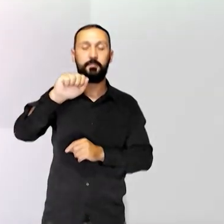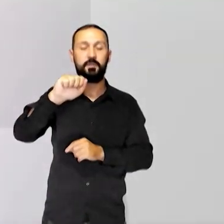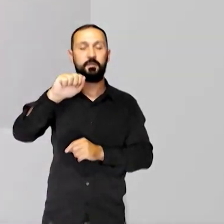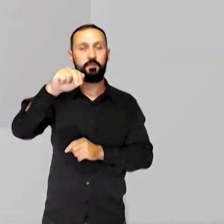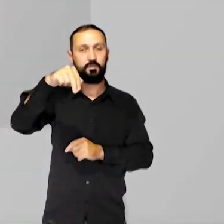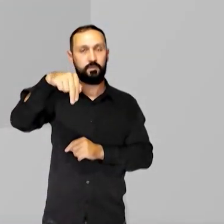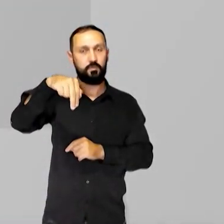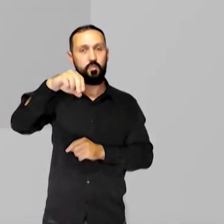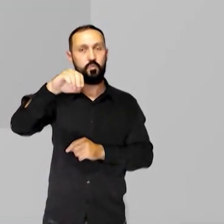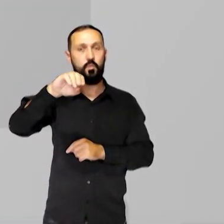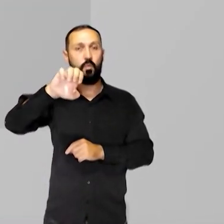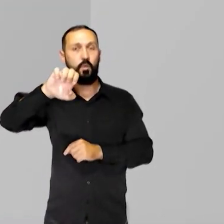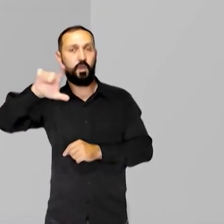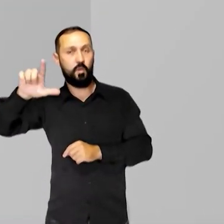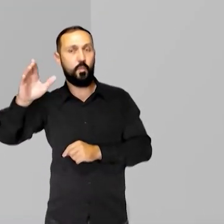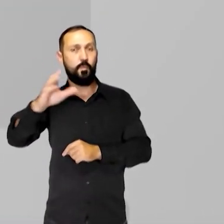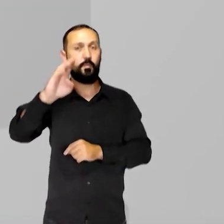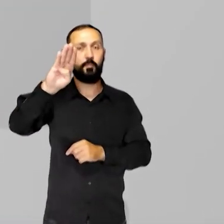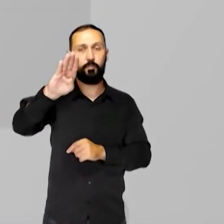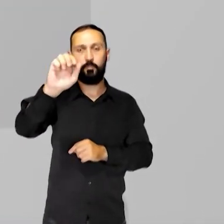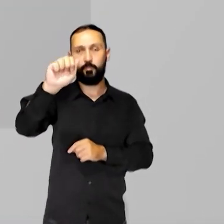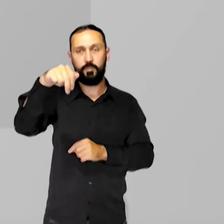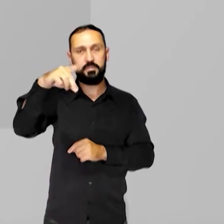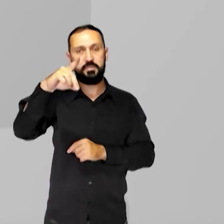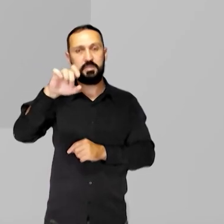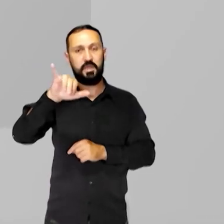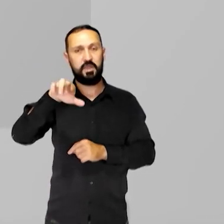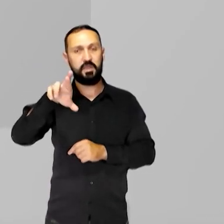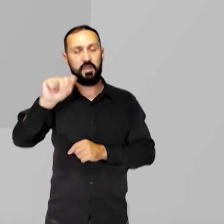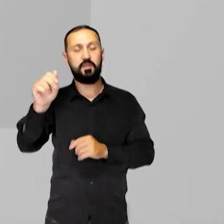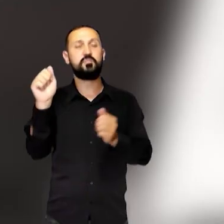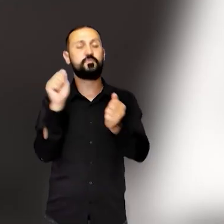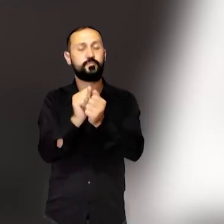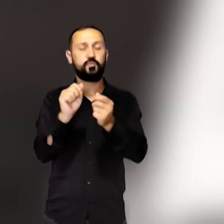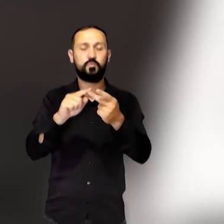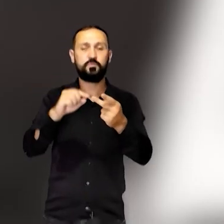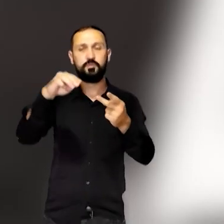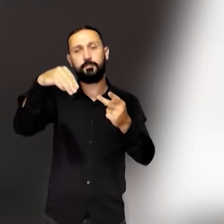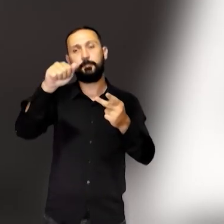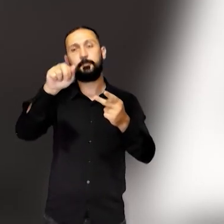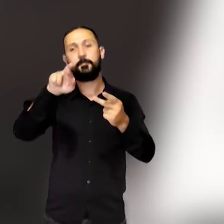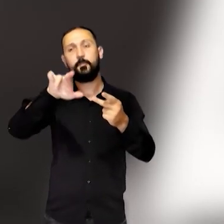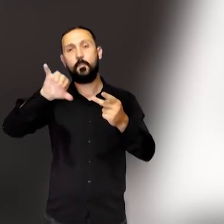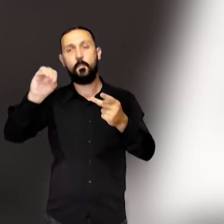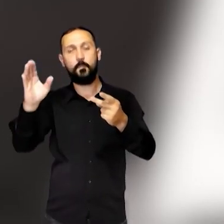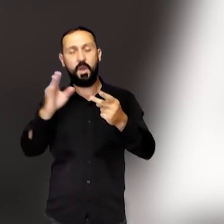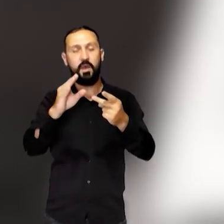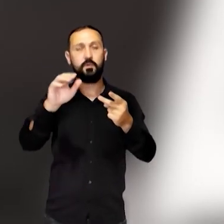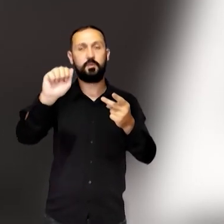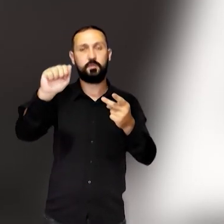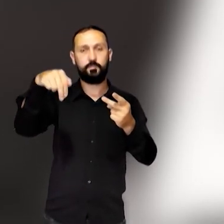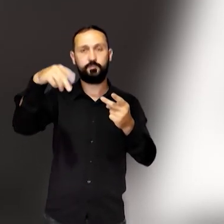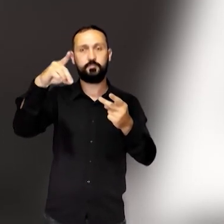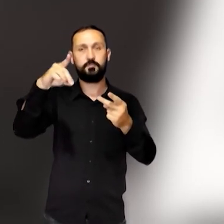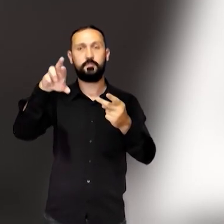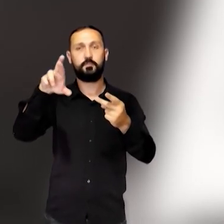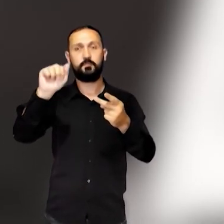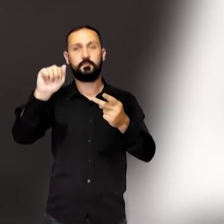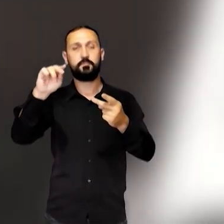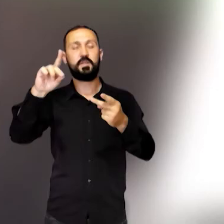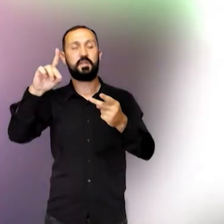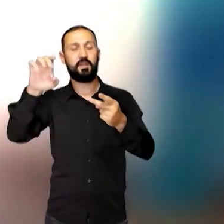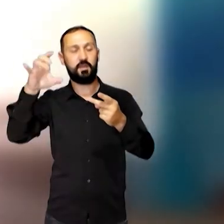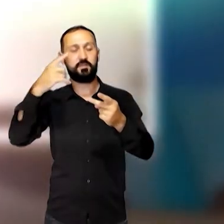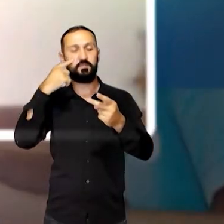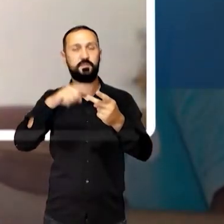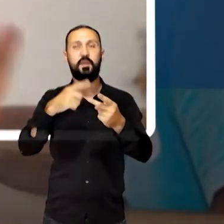também maravilhoso, ao lado do Mário de Andrade, que é o papa do modernismo, ele também